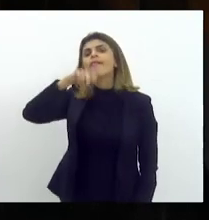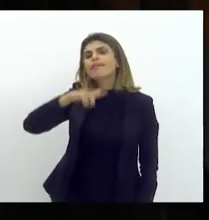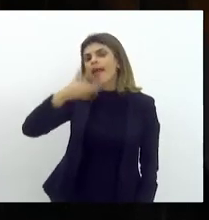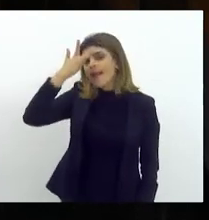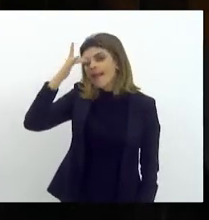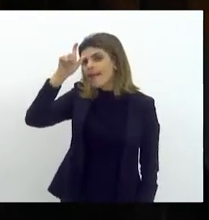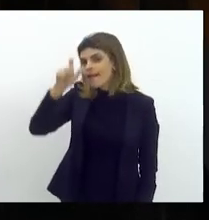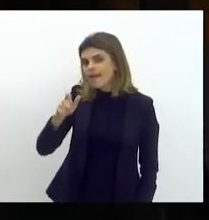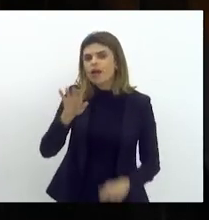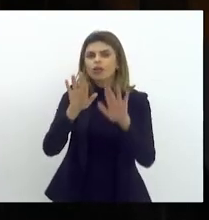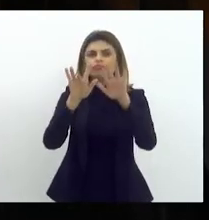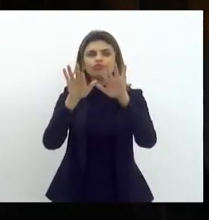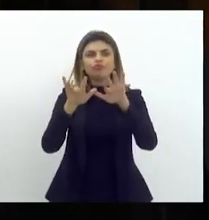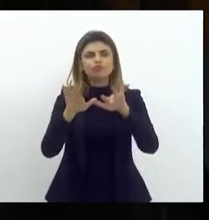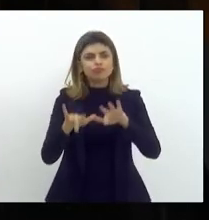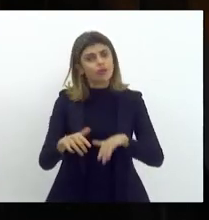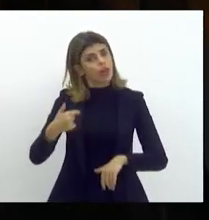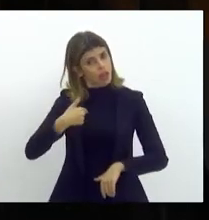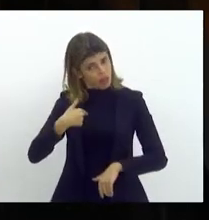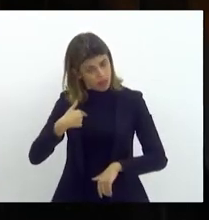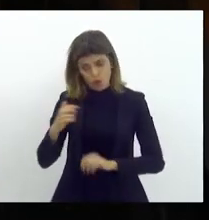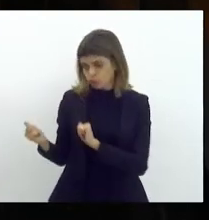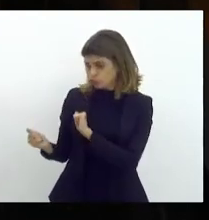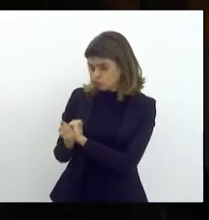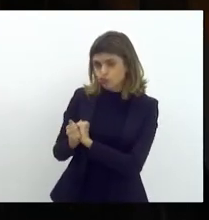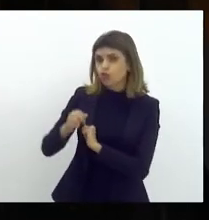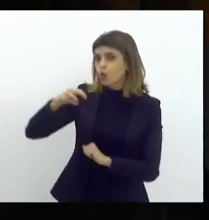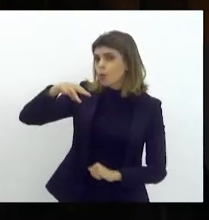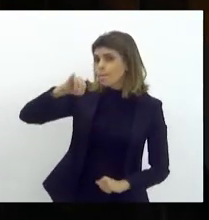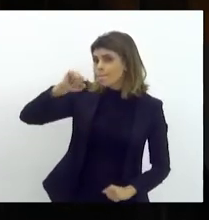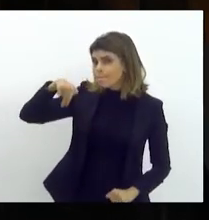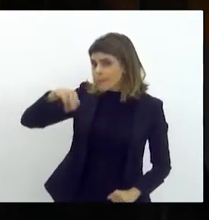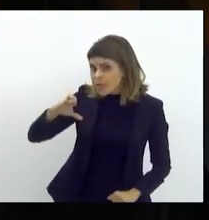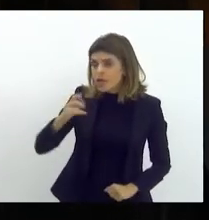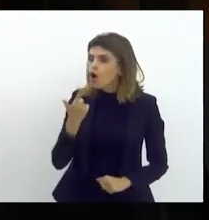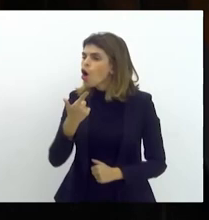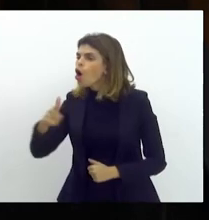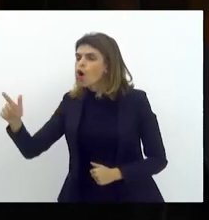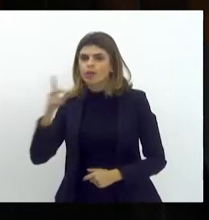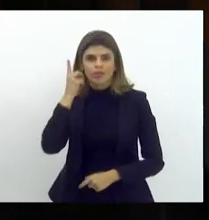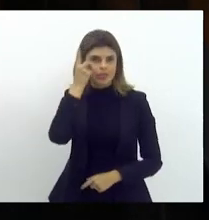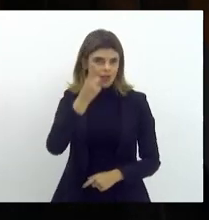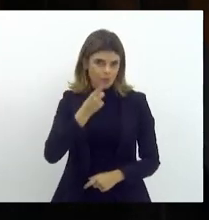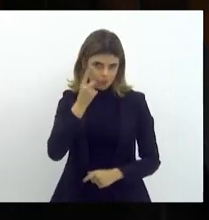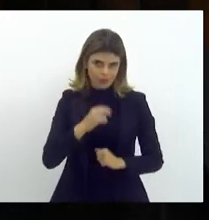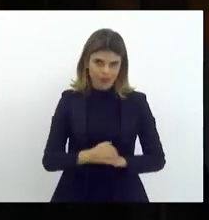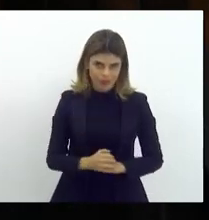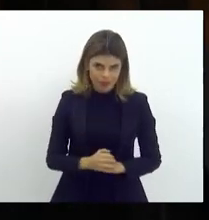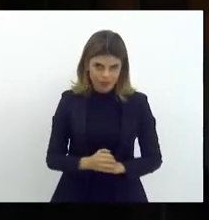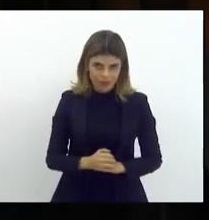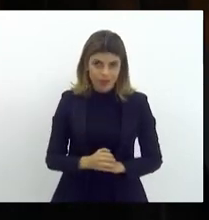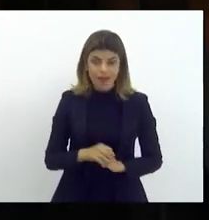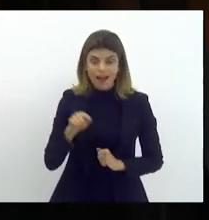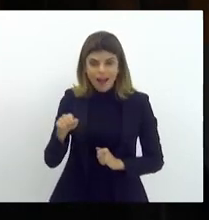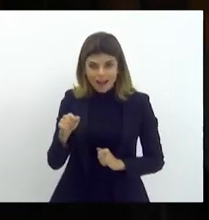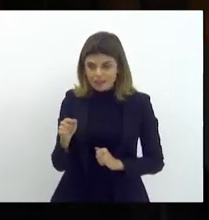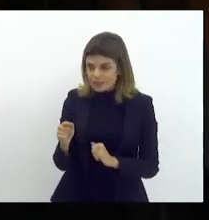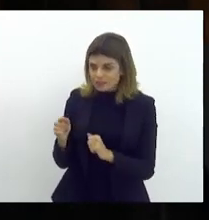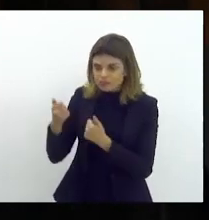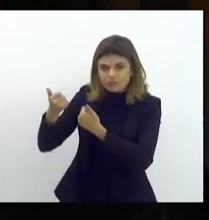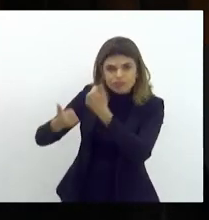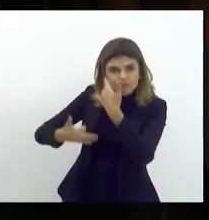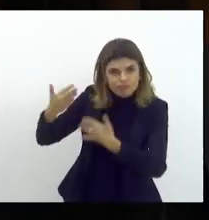isso fui eu mim que e outros deputados Então essa é a medida adjetiva número 3